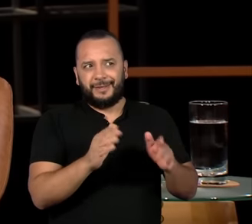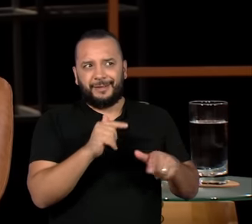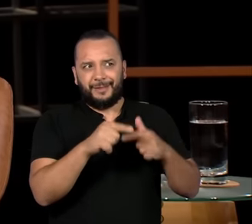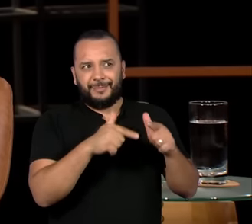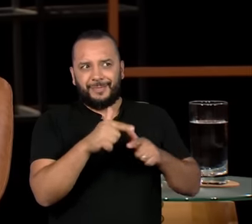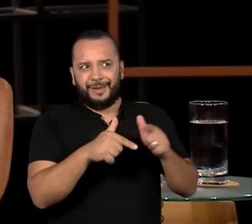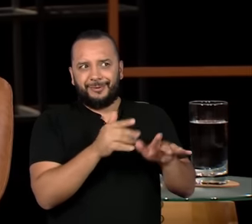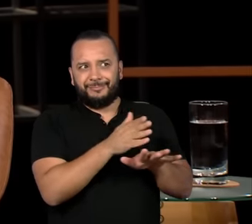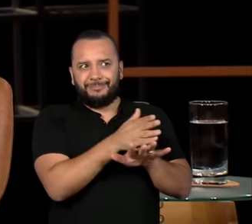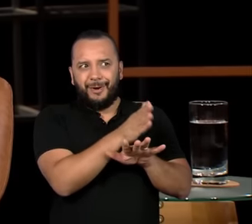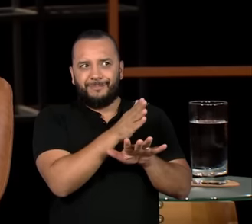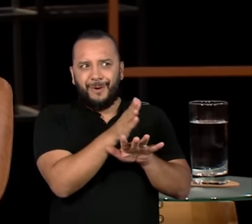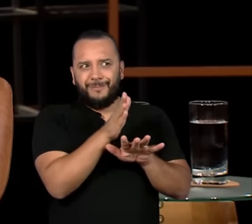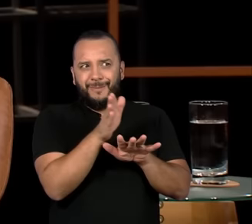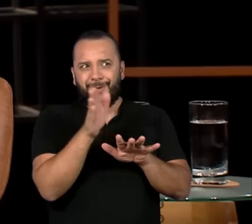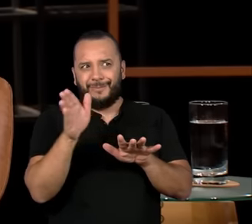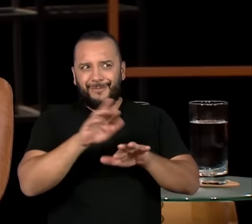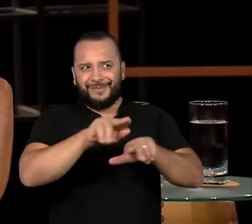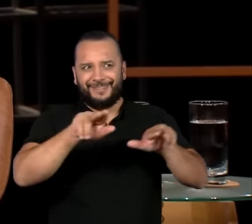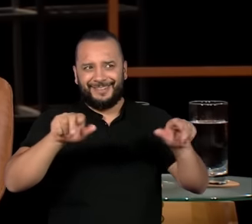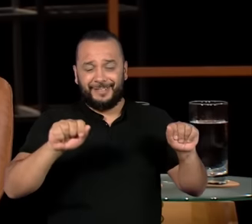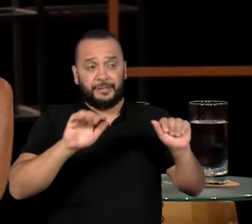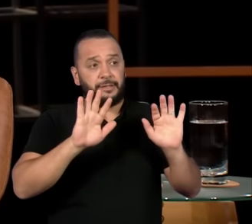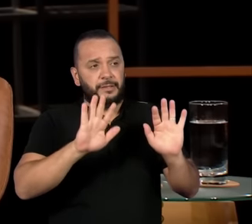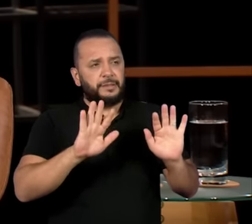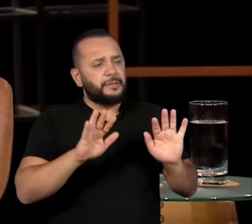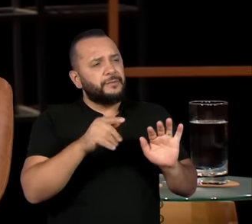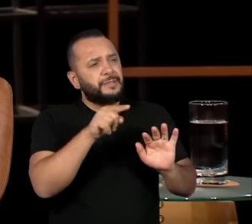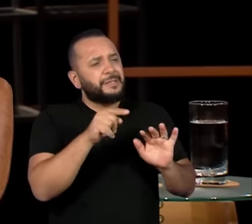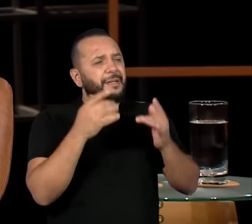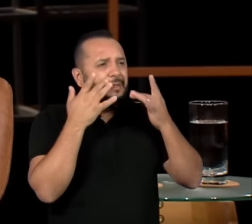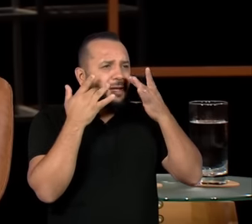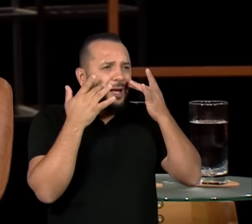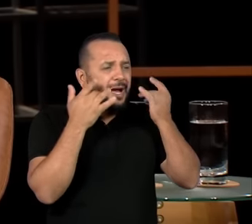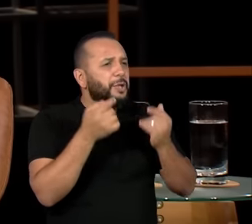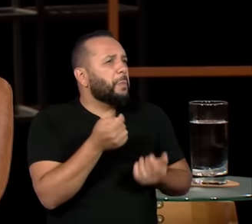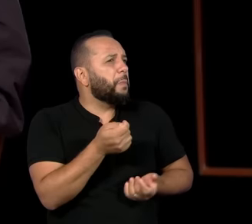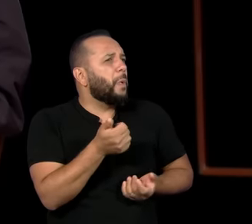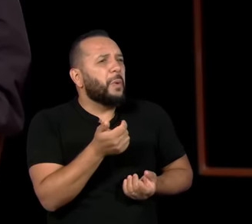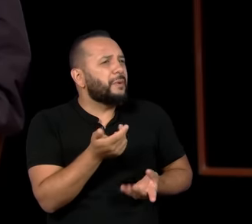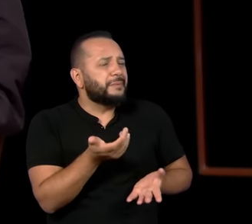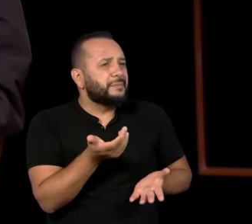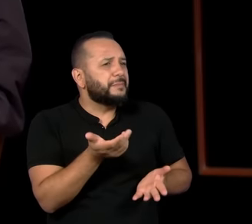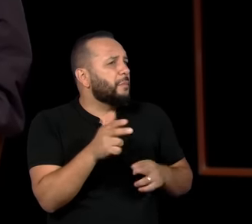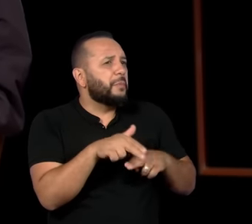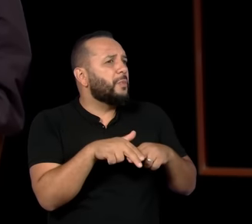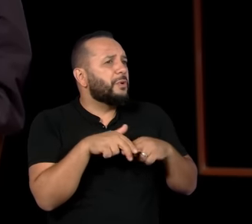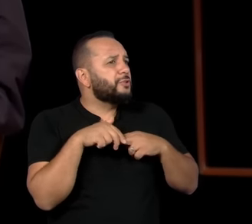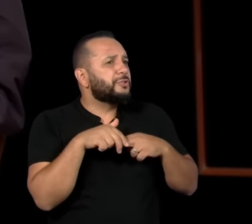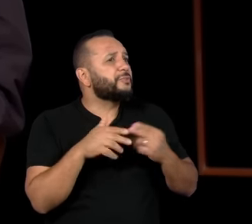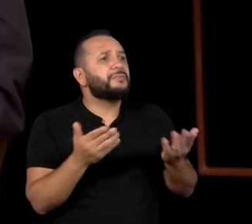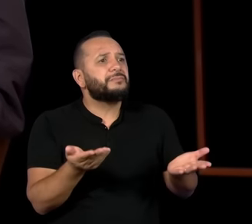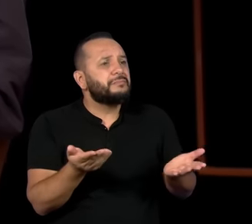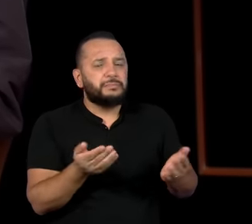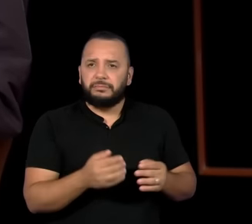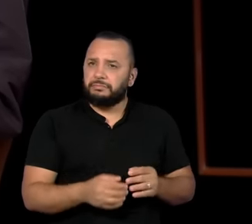atividades, o teatro tem sido pouco presente na sua vida. Algum motivo especial? Não.